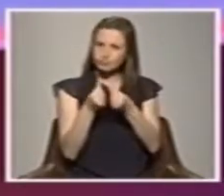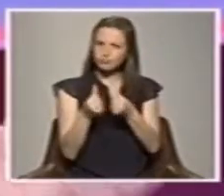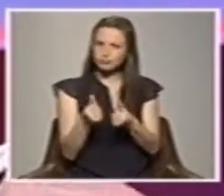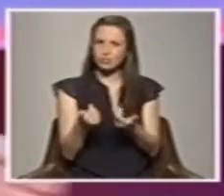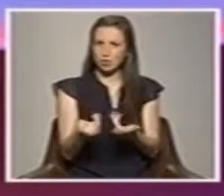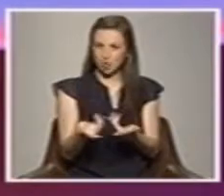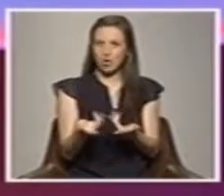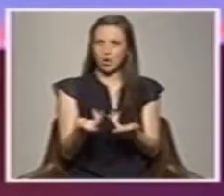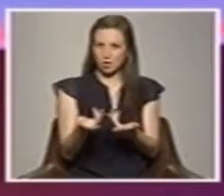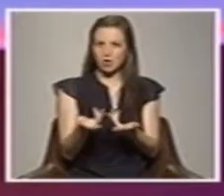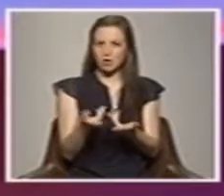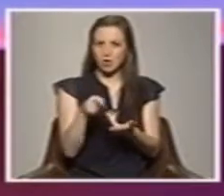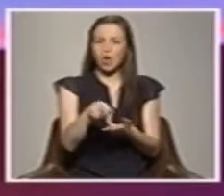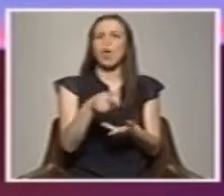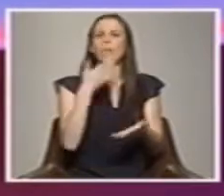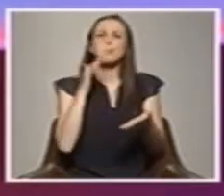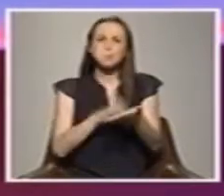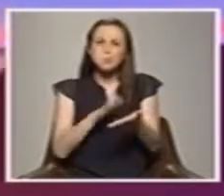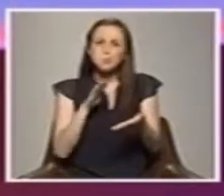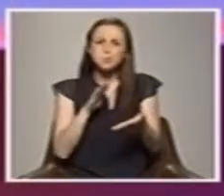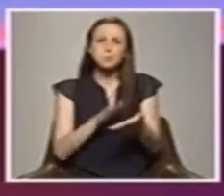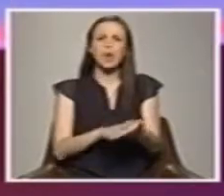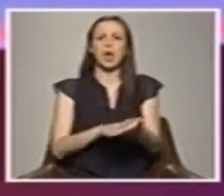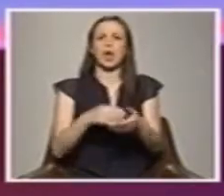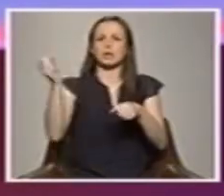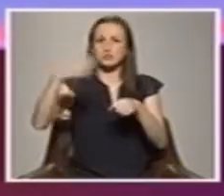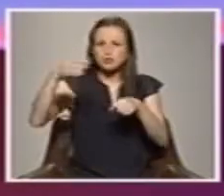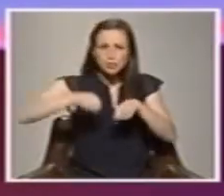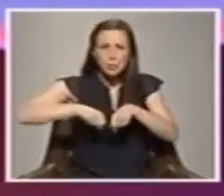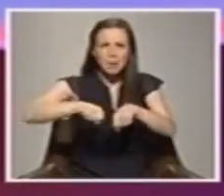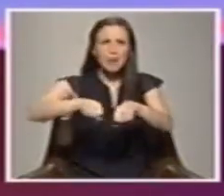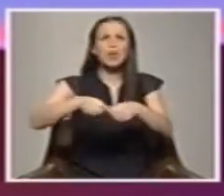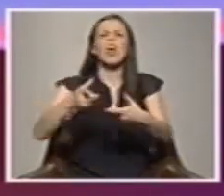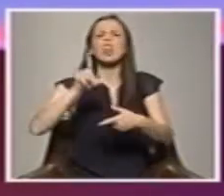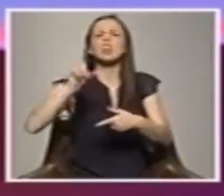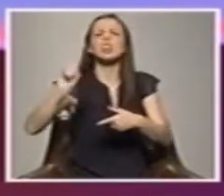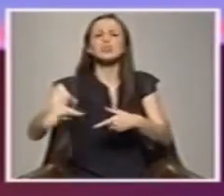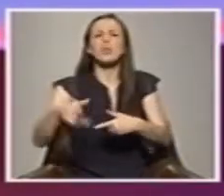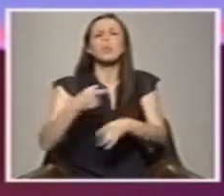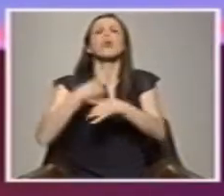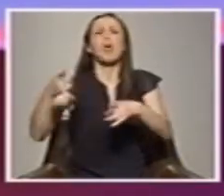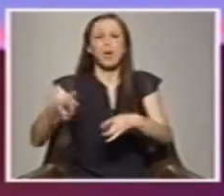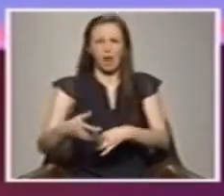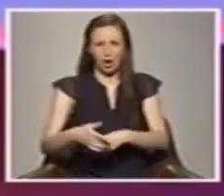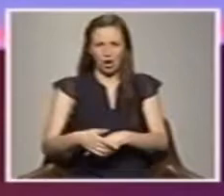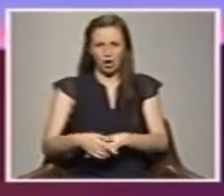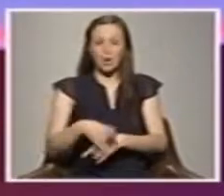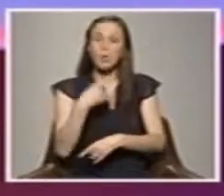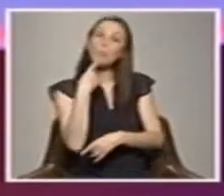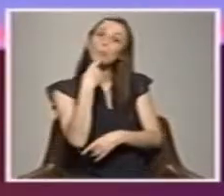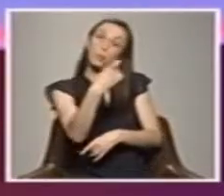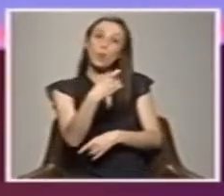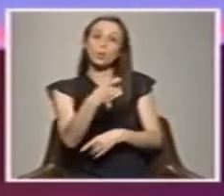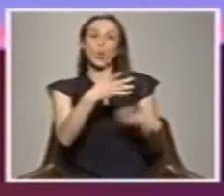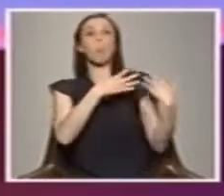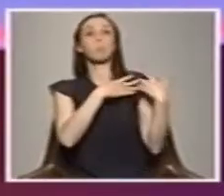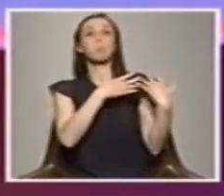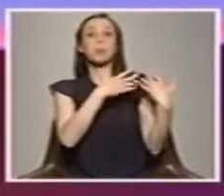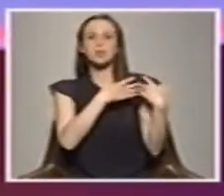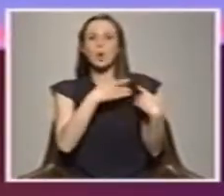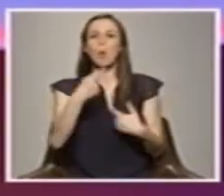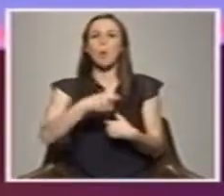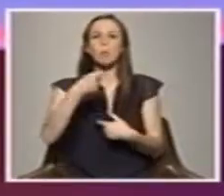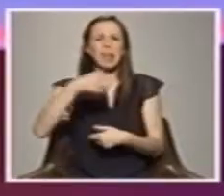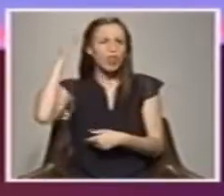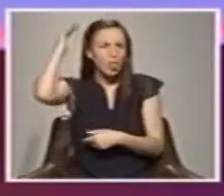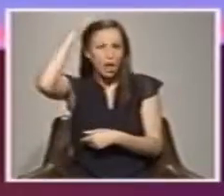linha de self, nos restaurantes, nos supermercados, ia para o lixo, porque sabia que ia, e perguntou às autoridades, perguntou ao Presidente da